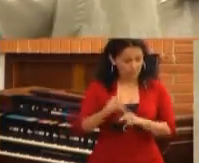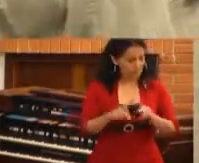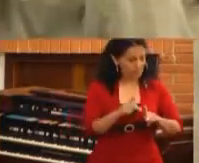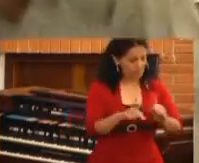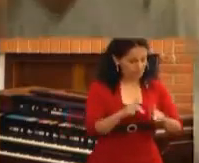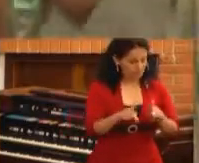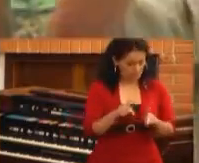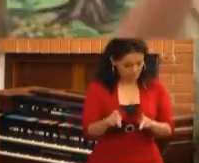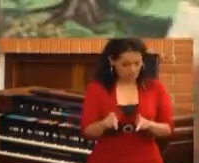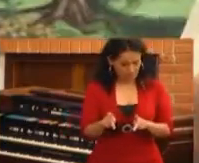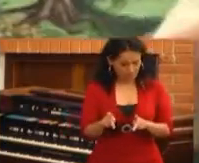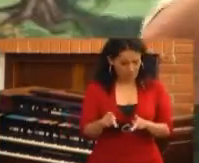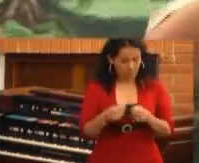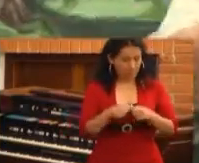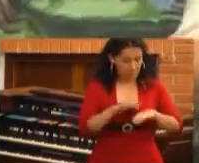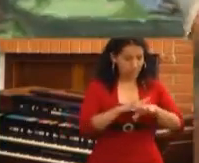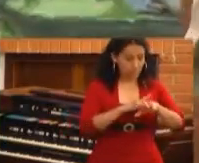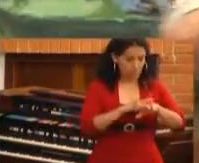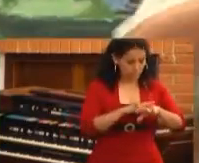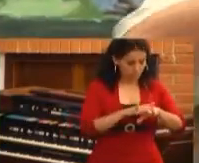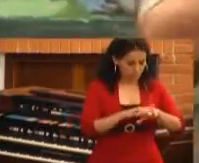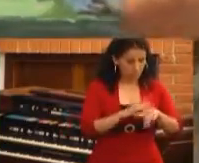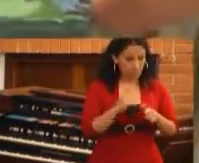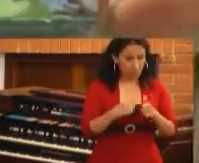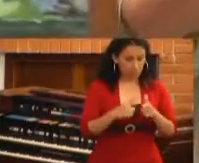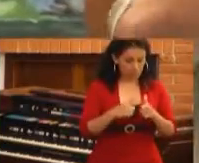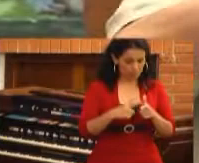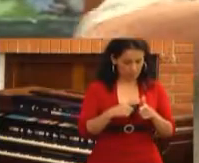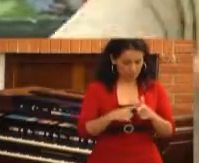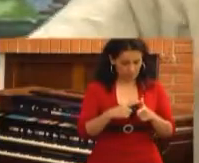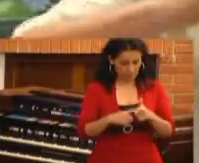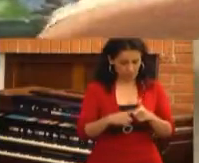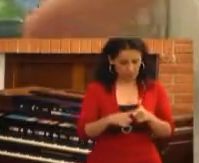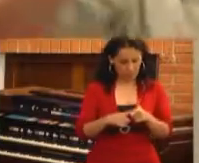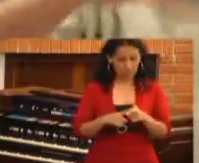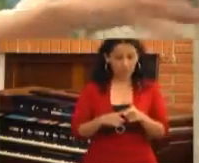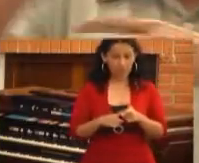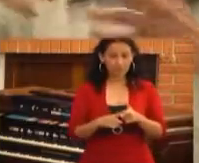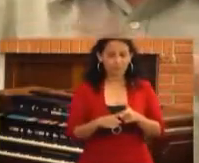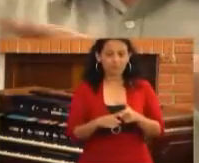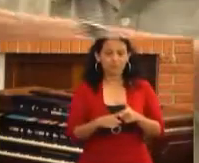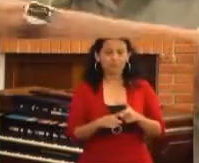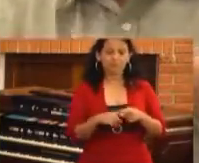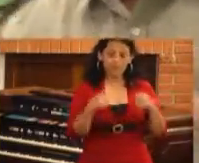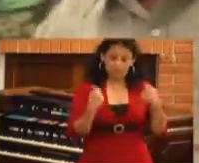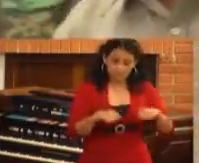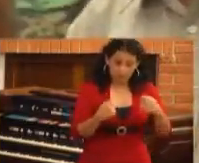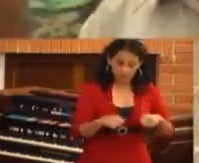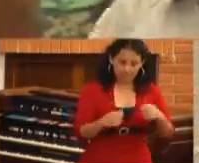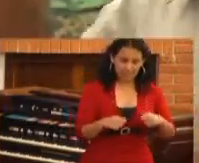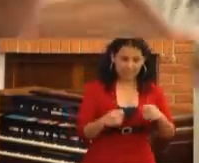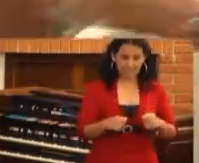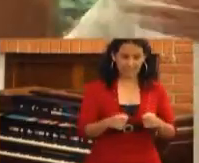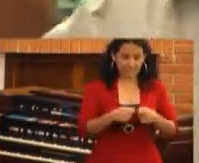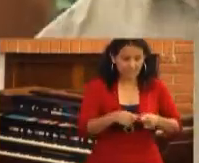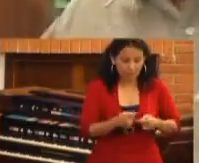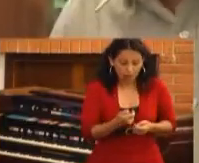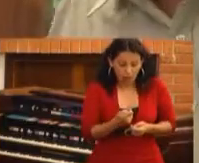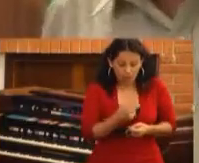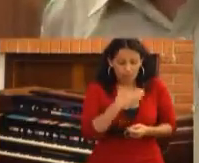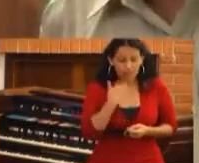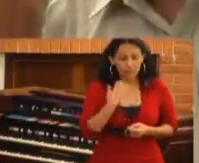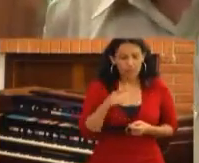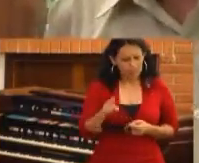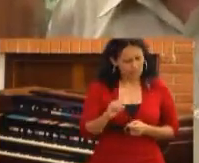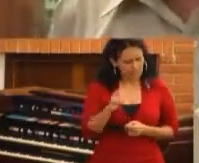estão doentes, alguma coisa aconteceu na vida dessa pessoa que está levando à morte, e você não sabe nem o